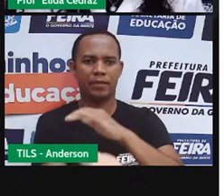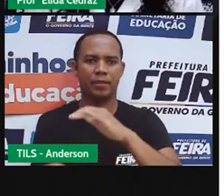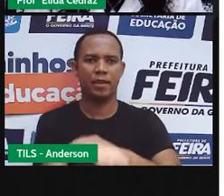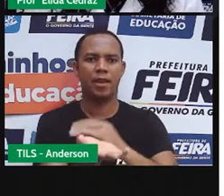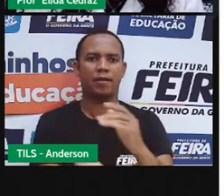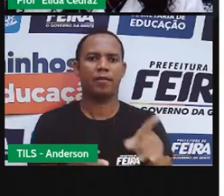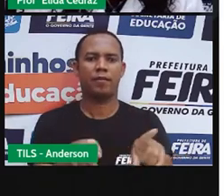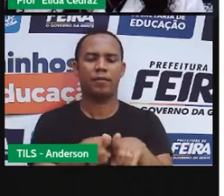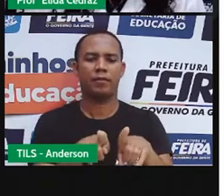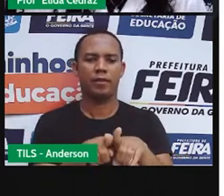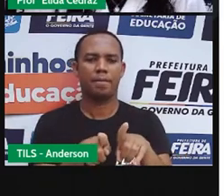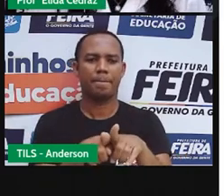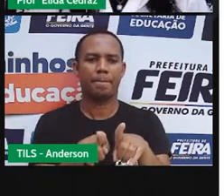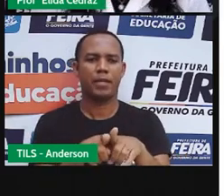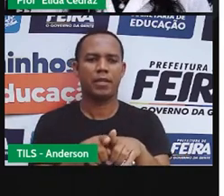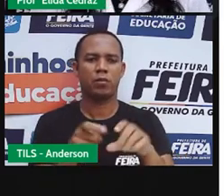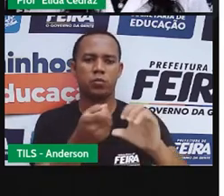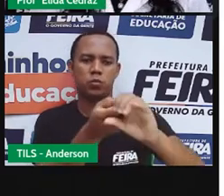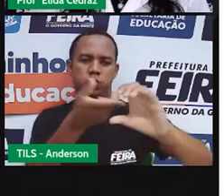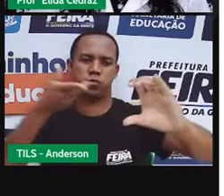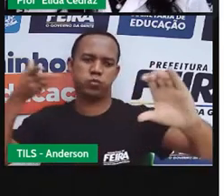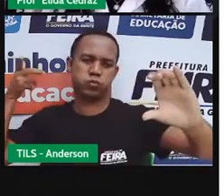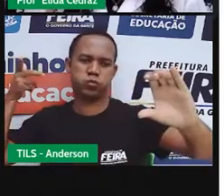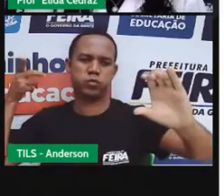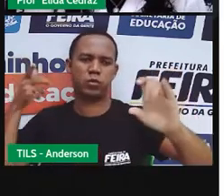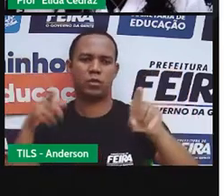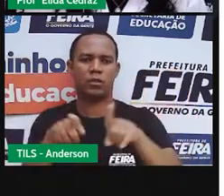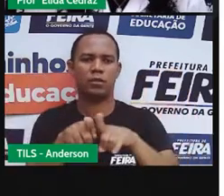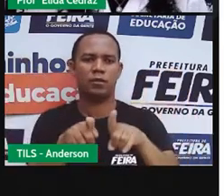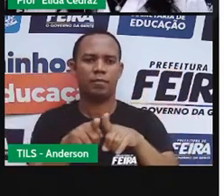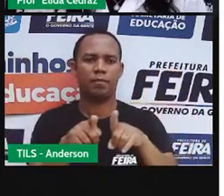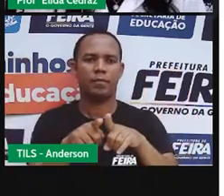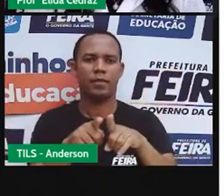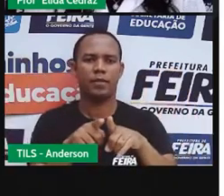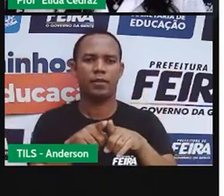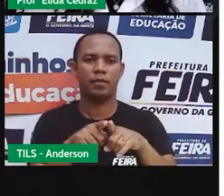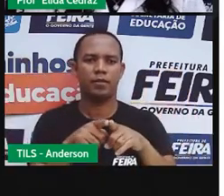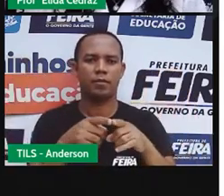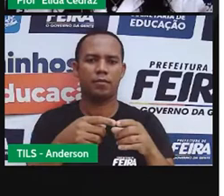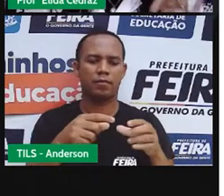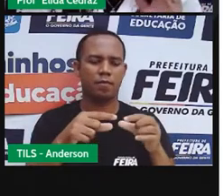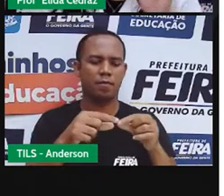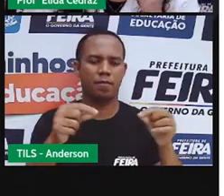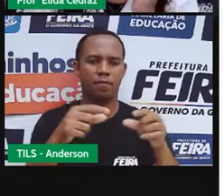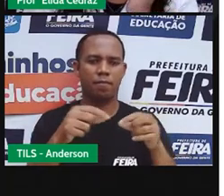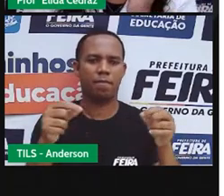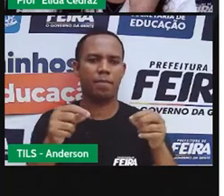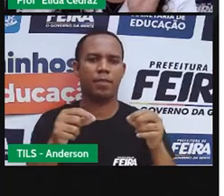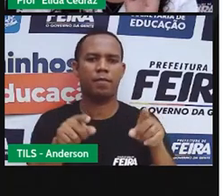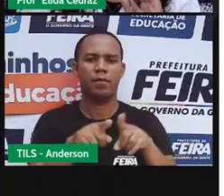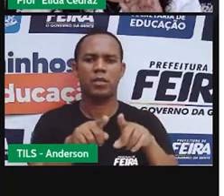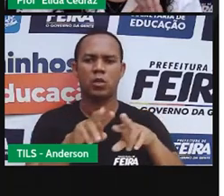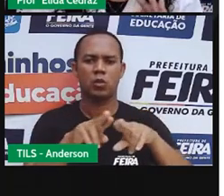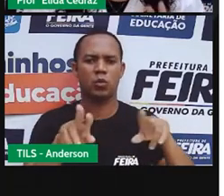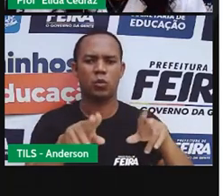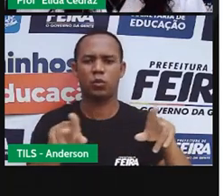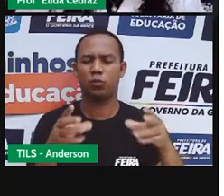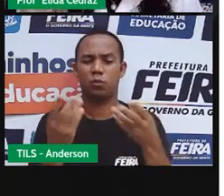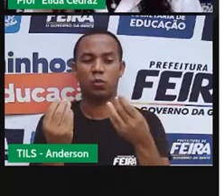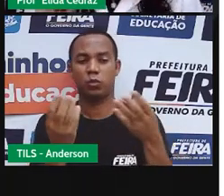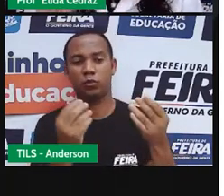flecha, um zunidô, bolinha de gude, boneca de milho, entre outros. Gente, o